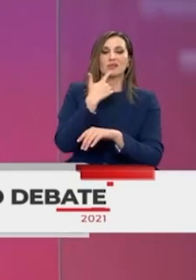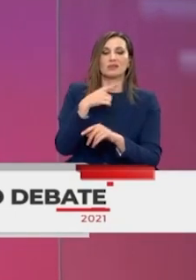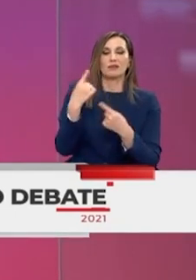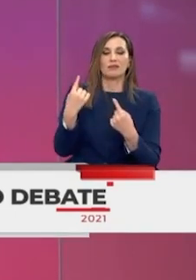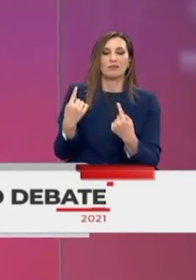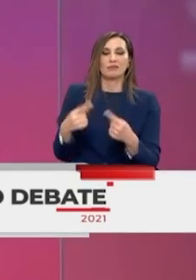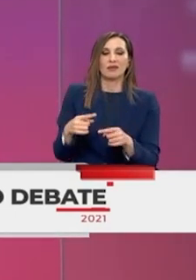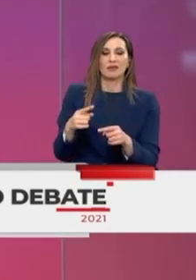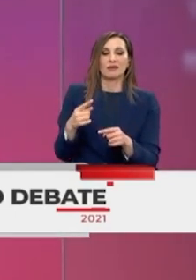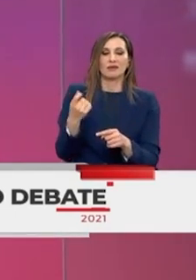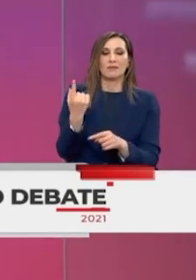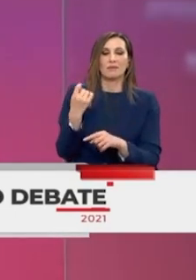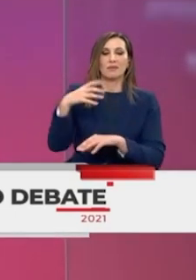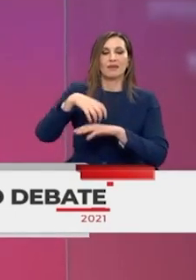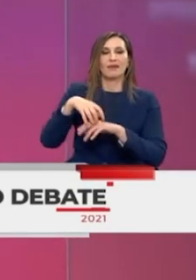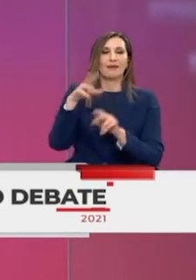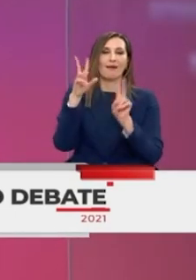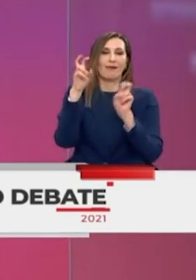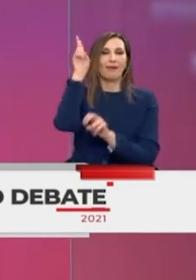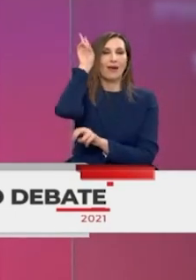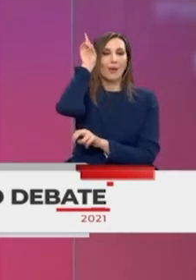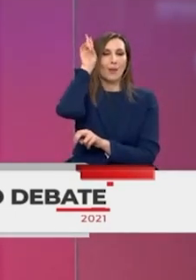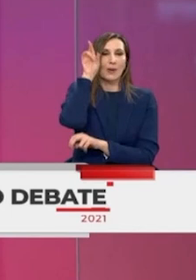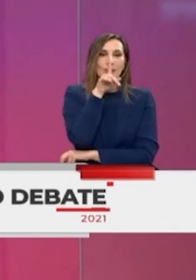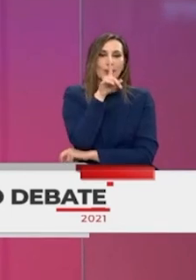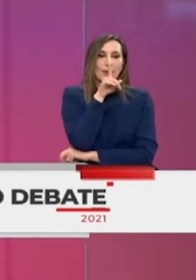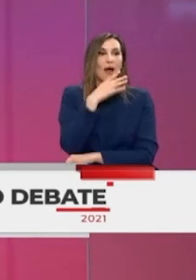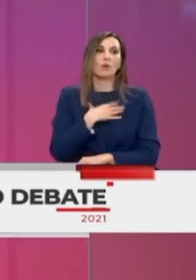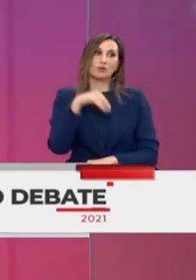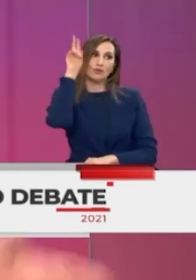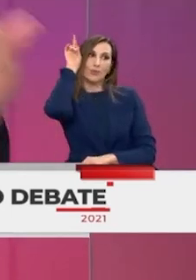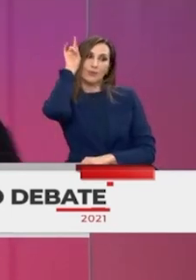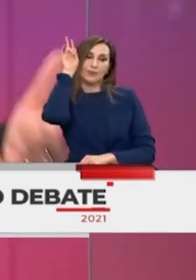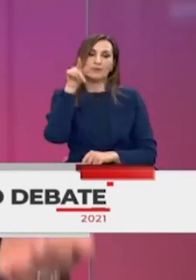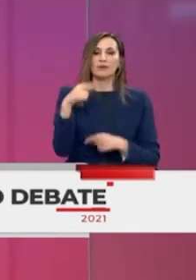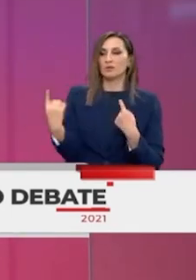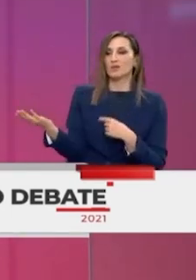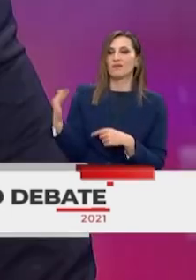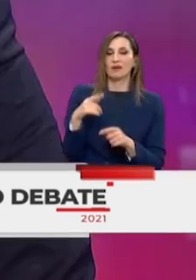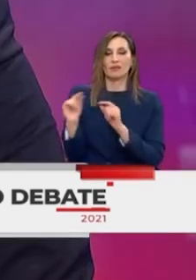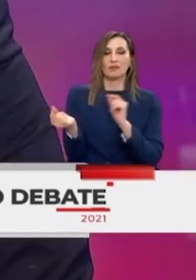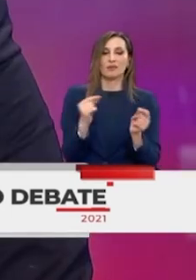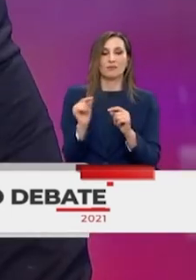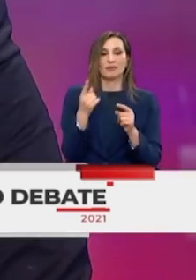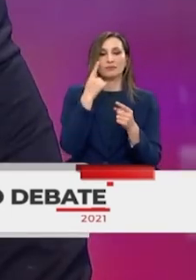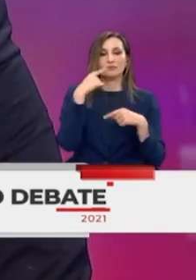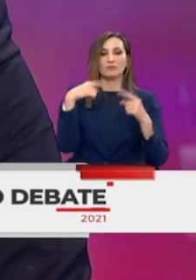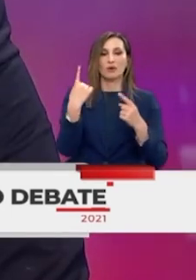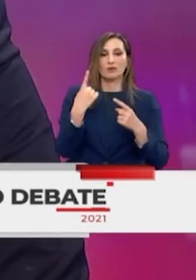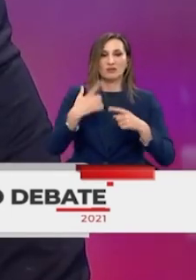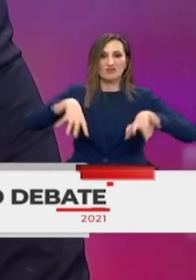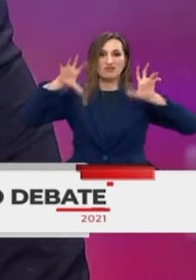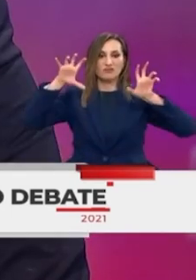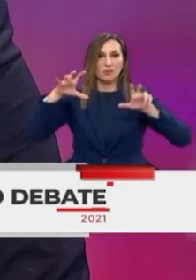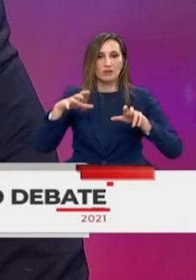um registro em Belém de coelhinho, muito sosseguidinho, muito calminho, e depois vem para aqui para os debates apresentar-se como um gatarrão.